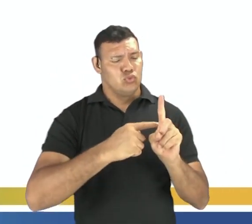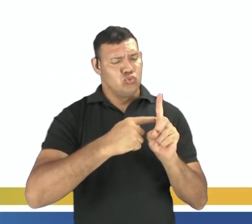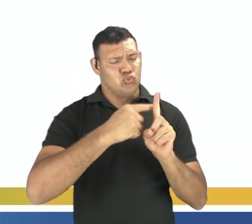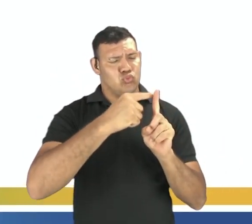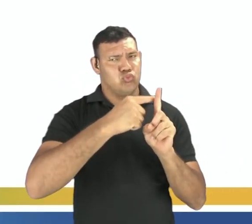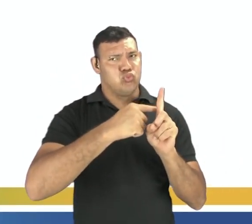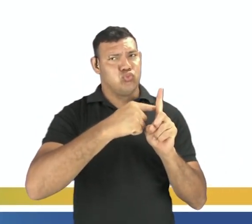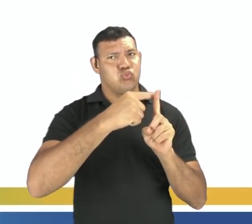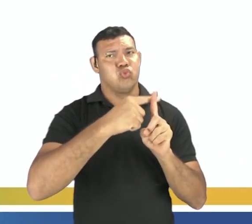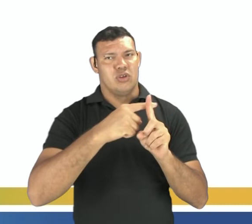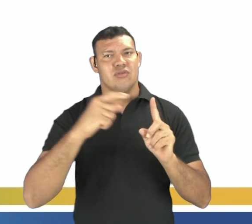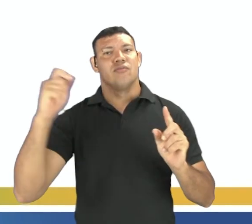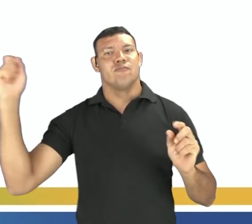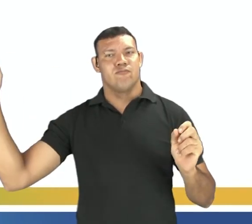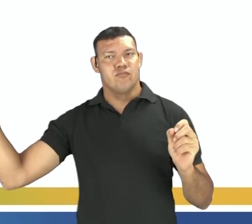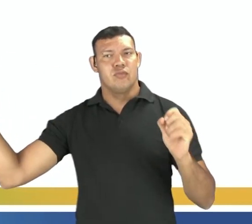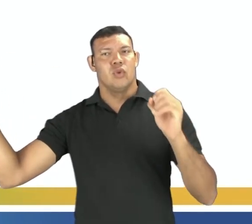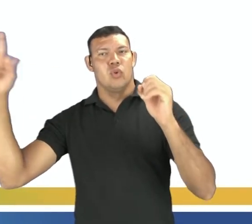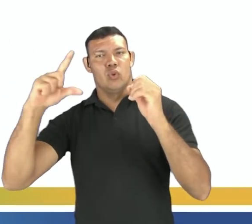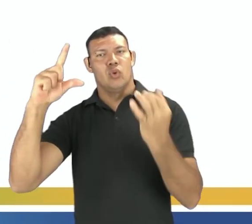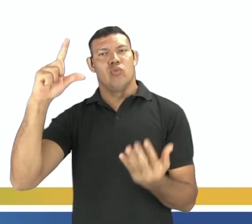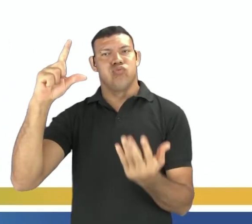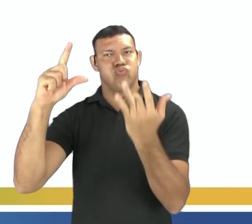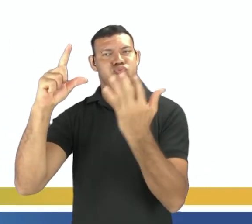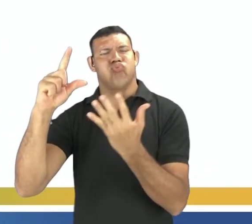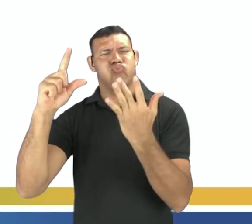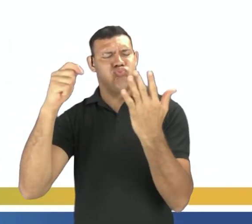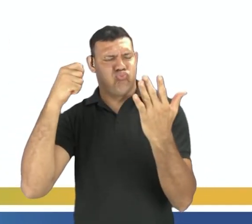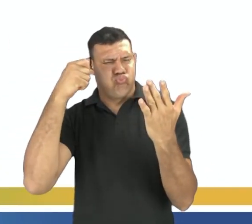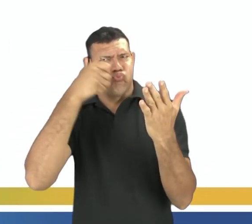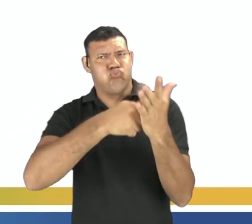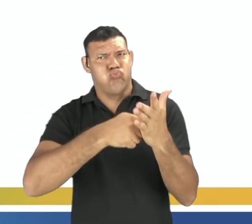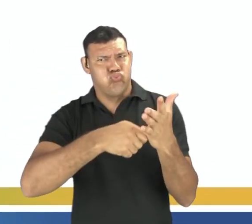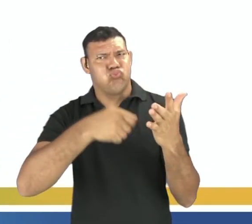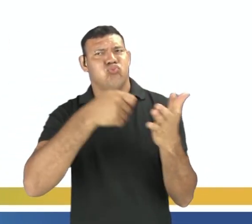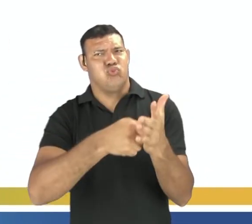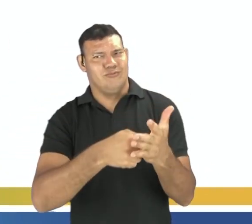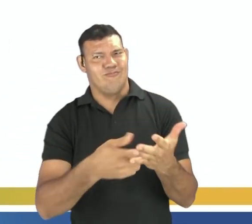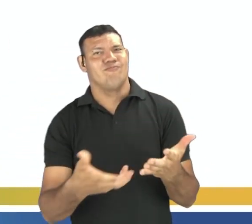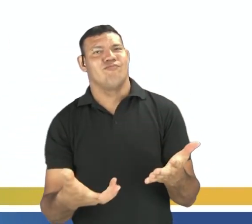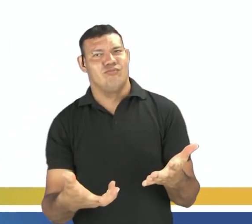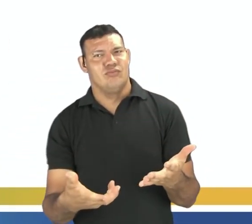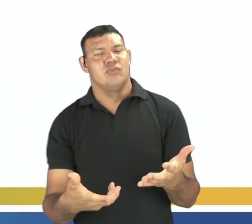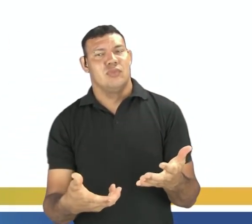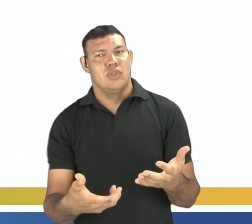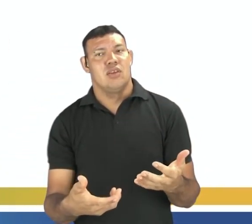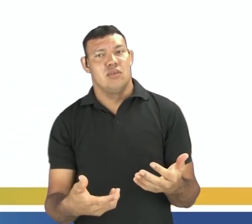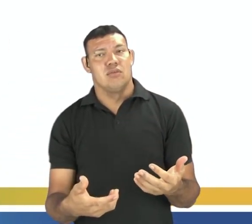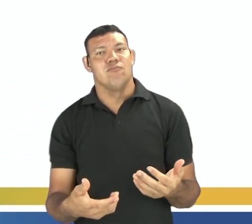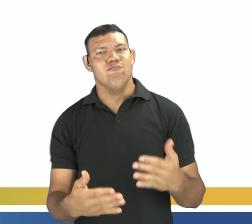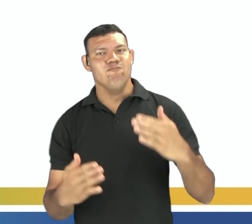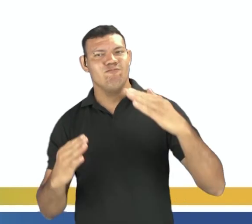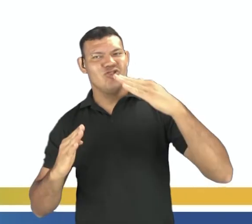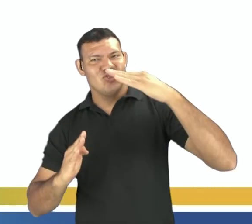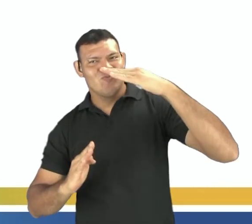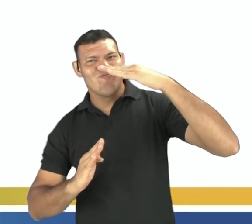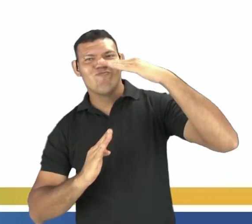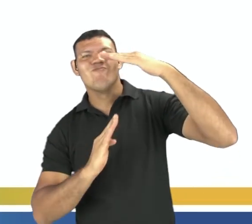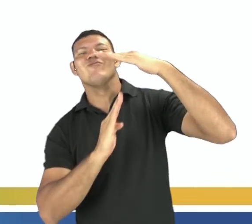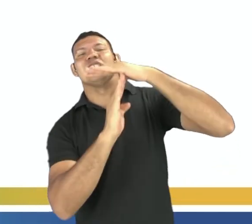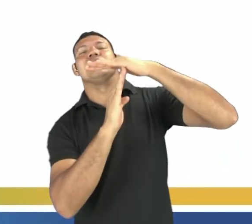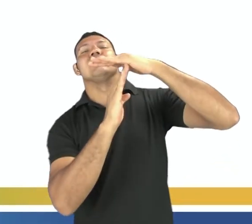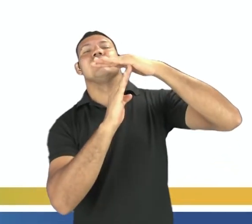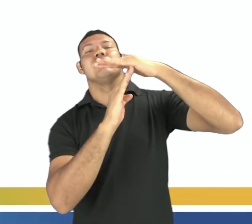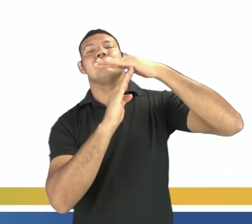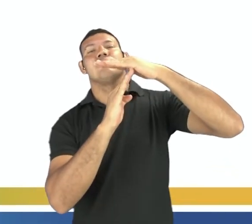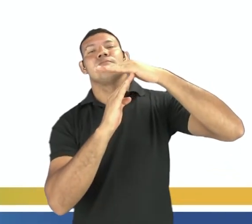um efeito estufa intensificado. Ou seja, é o momento em que o efeito estufa ele alcança condições